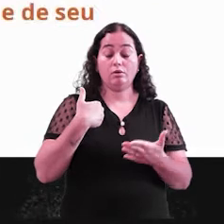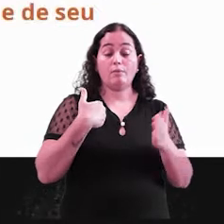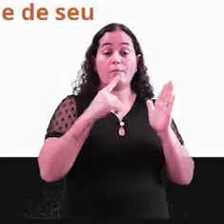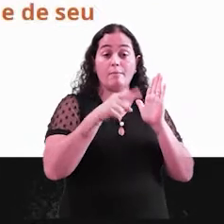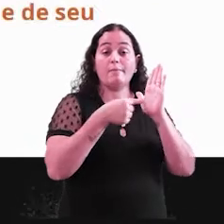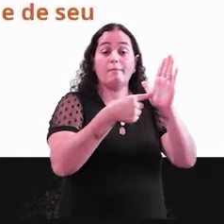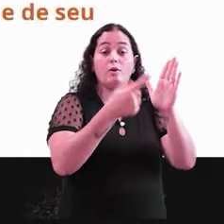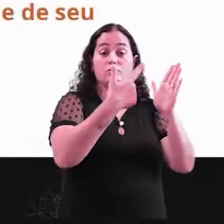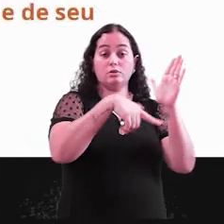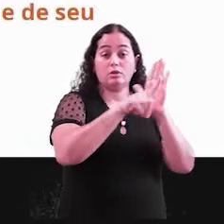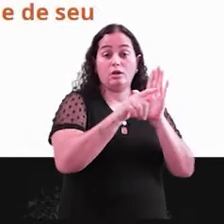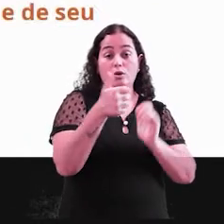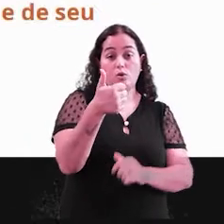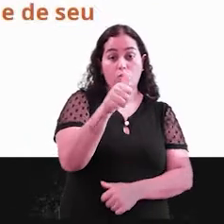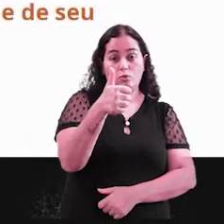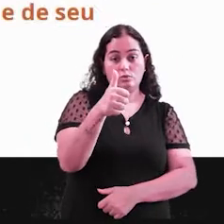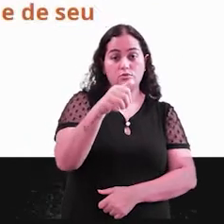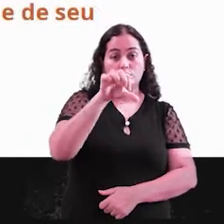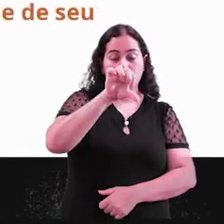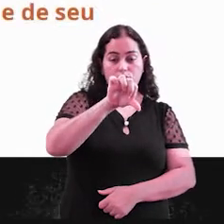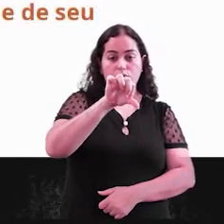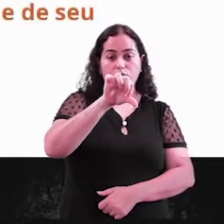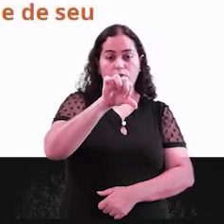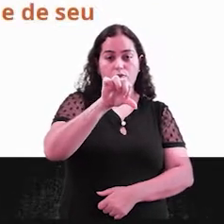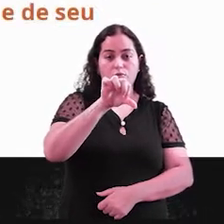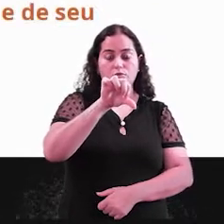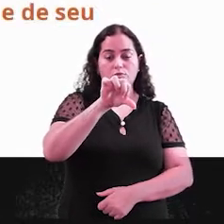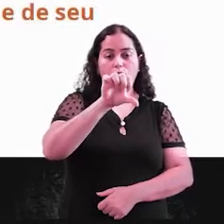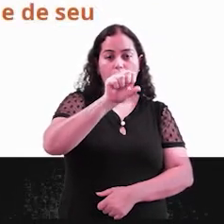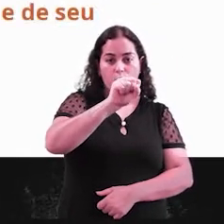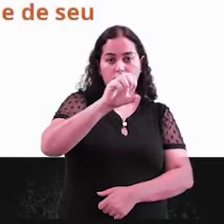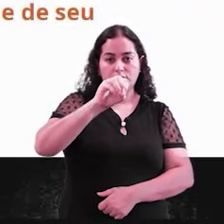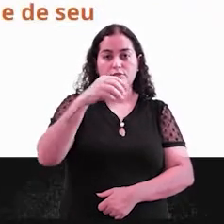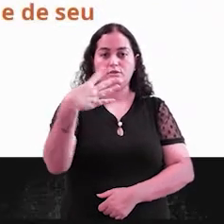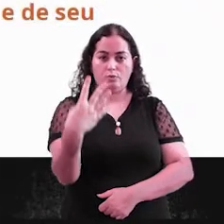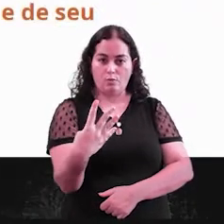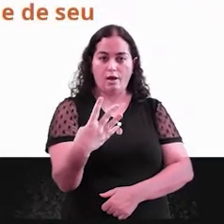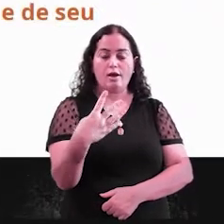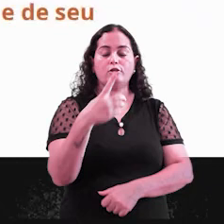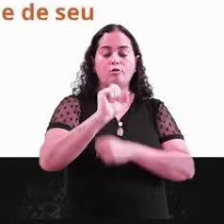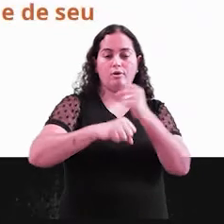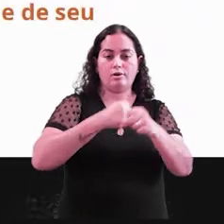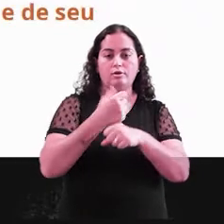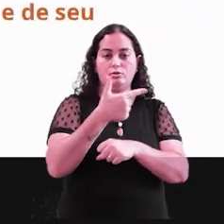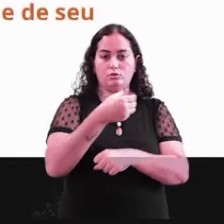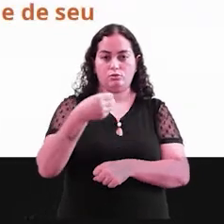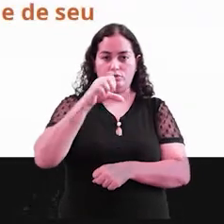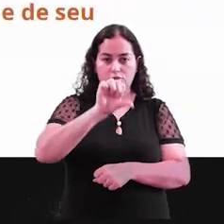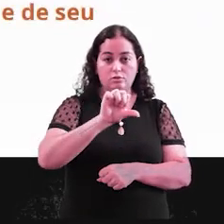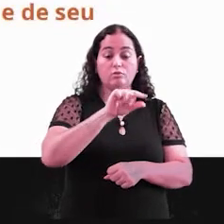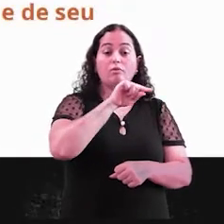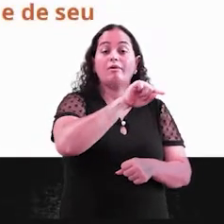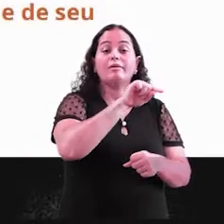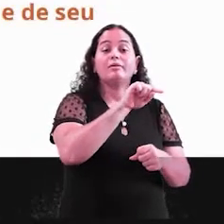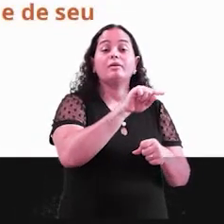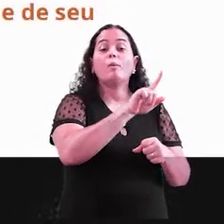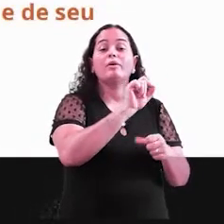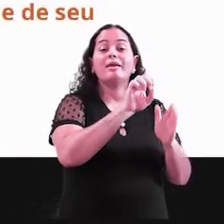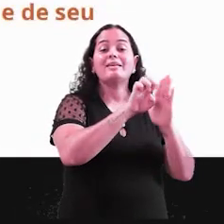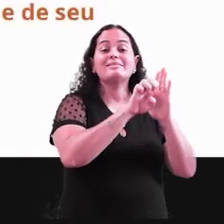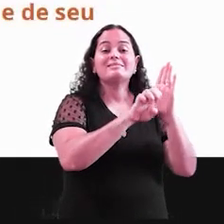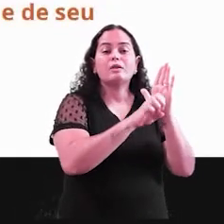Lei 11.904, de 2009, que foi a que instituiu o Estatuto de Museus no nosso